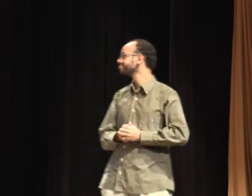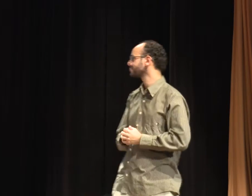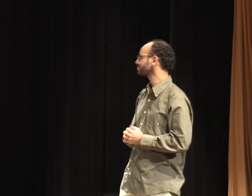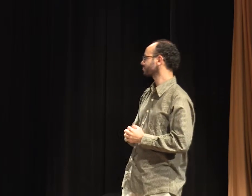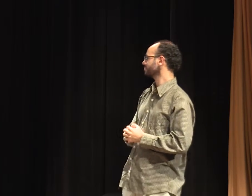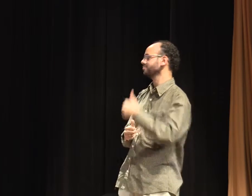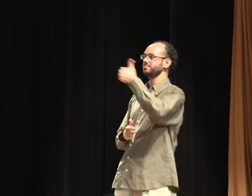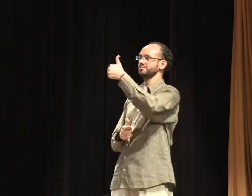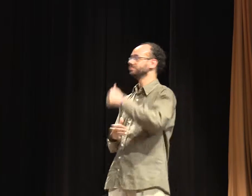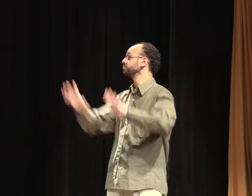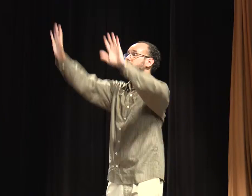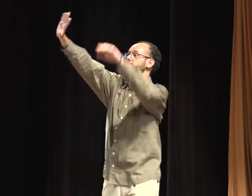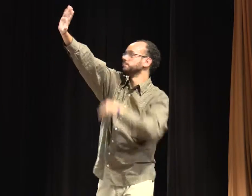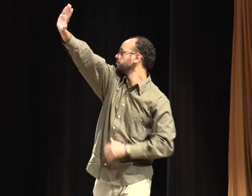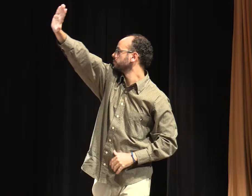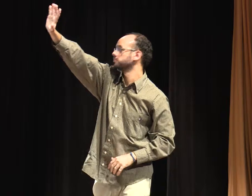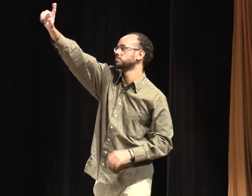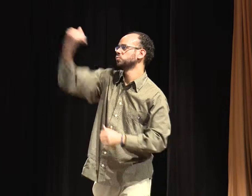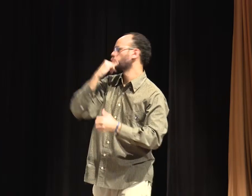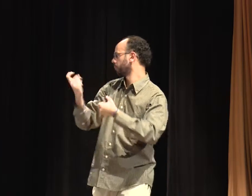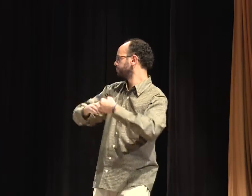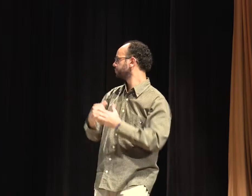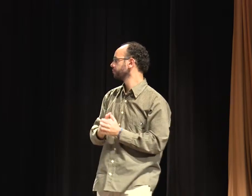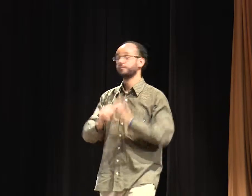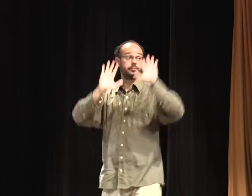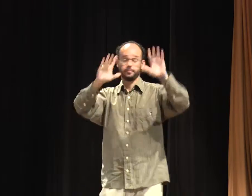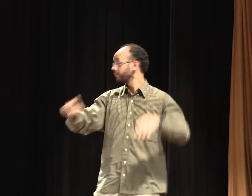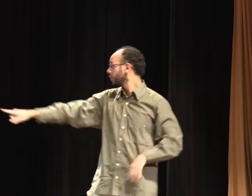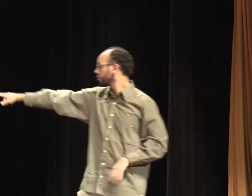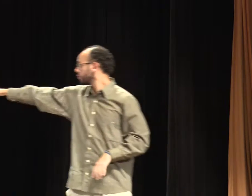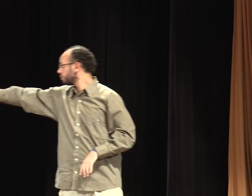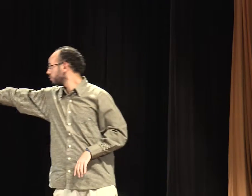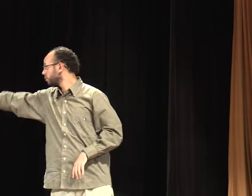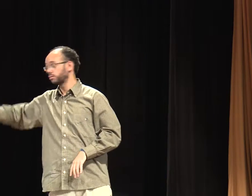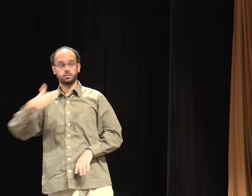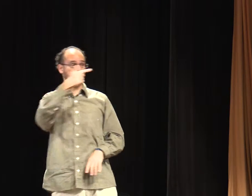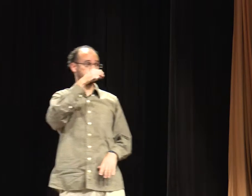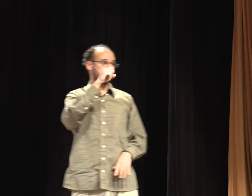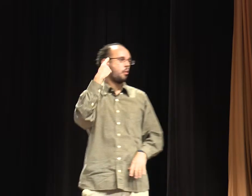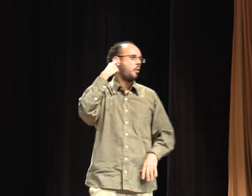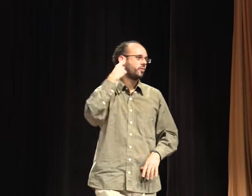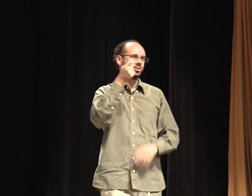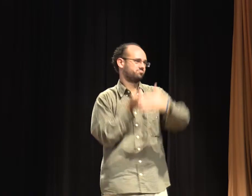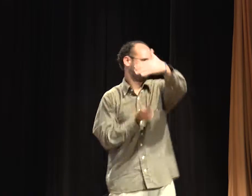a possibilidade, sim. Só um instantinho, pode voltar?